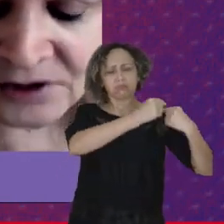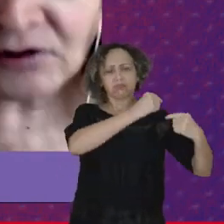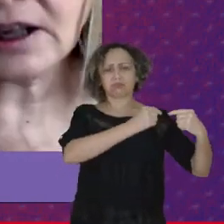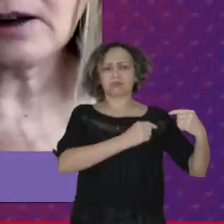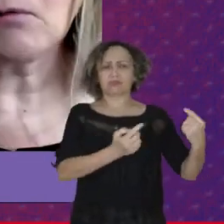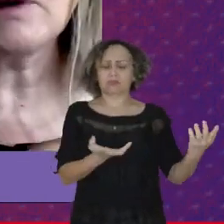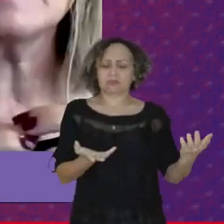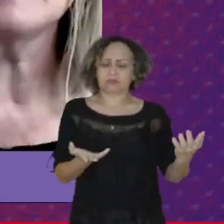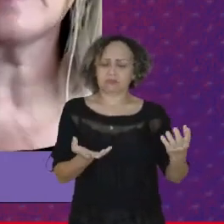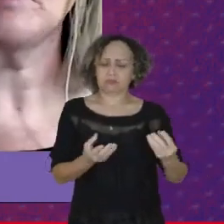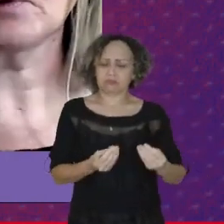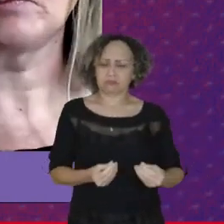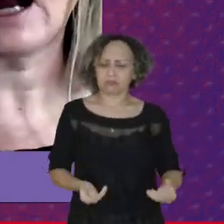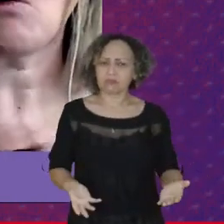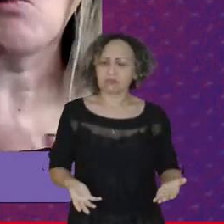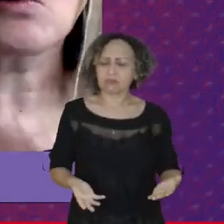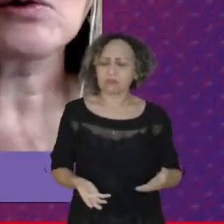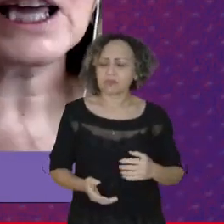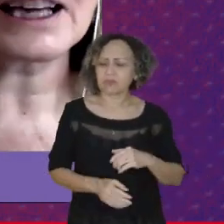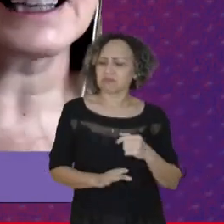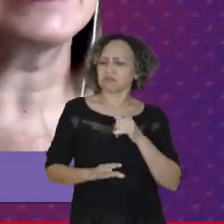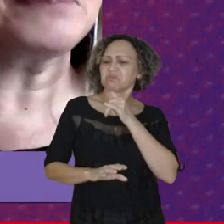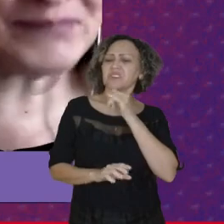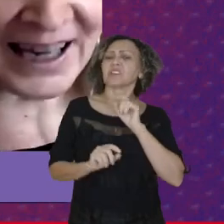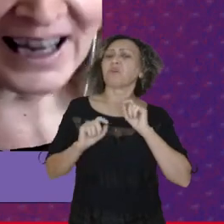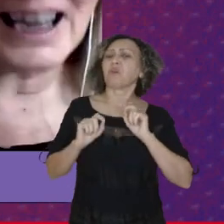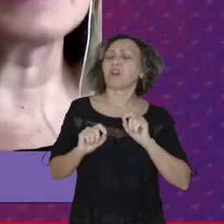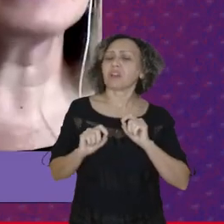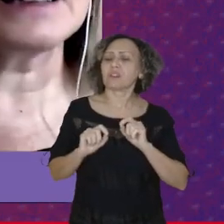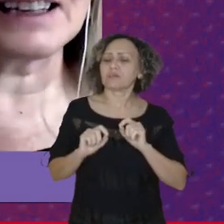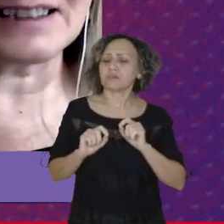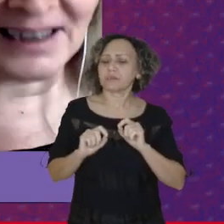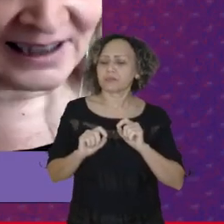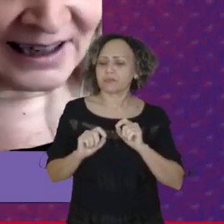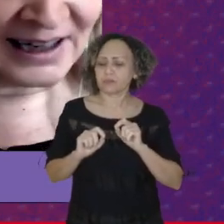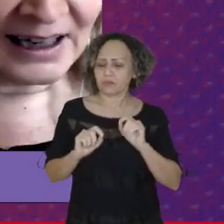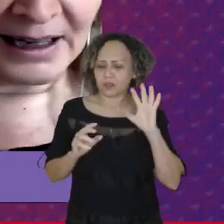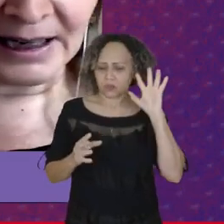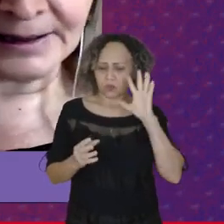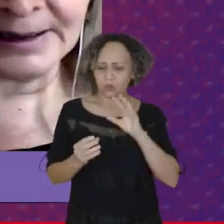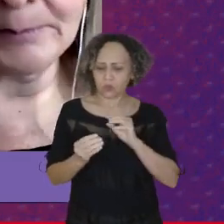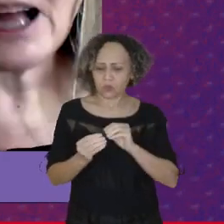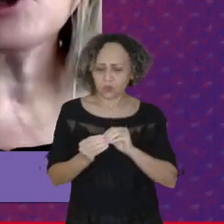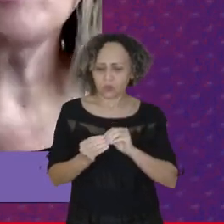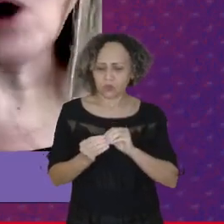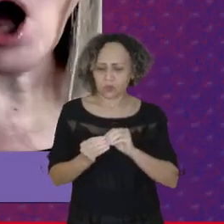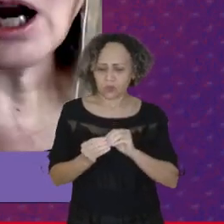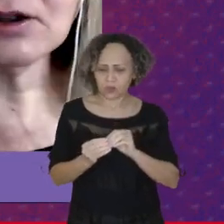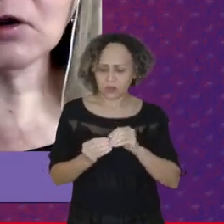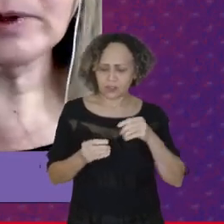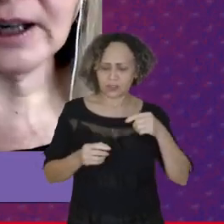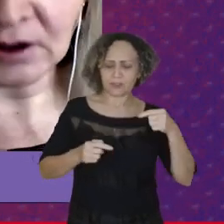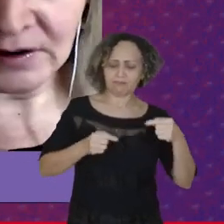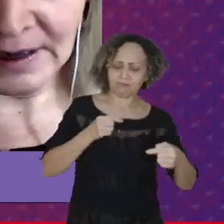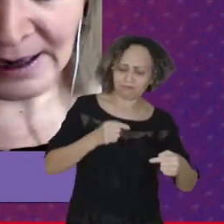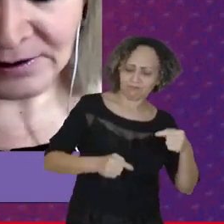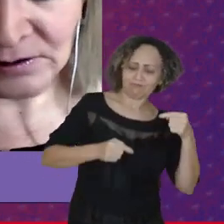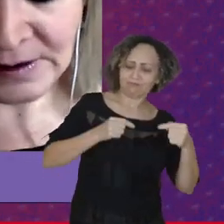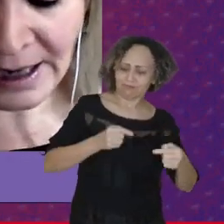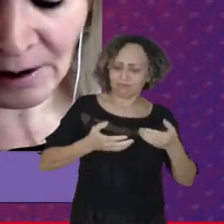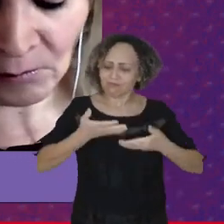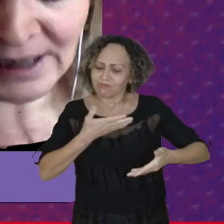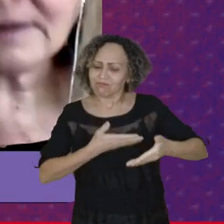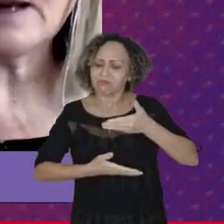E eu acho que um exemplo, para concluir aqui esse bate-bola sobre